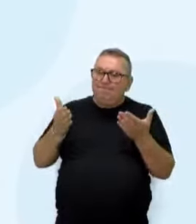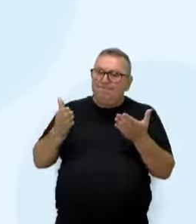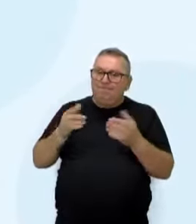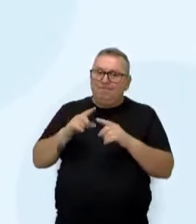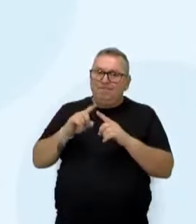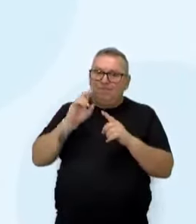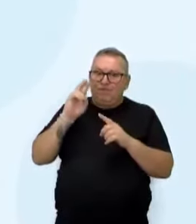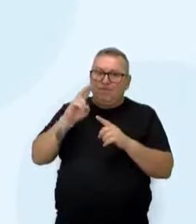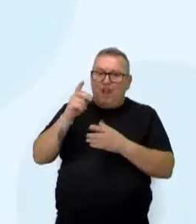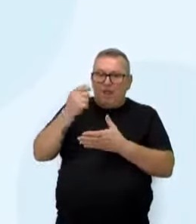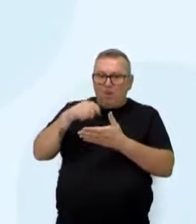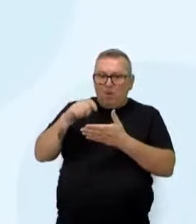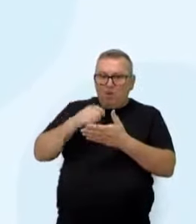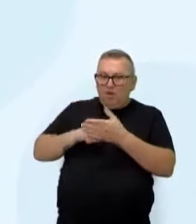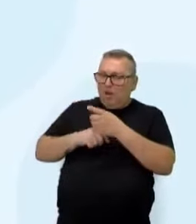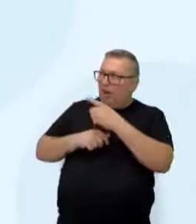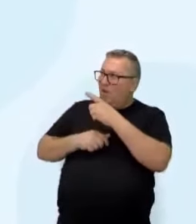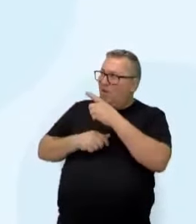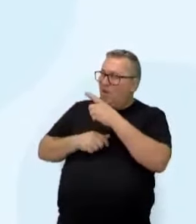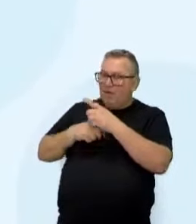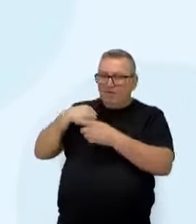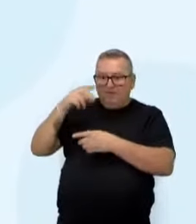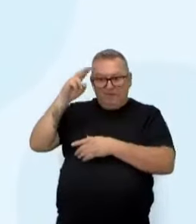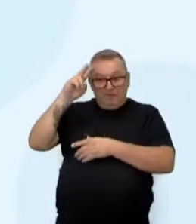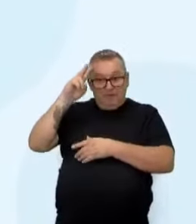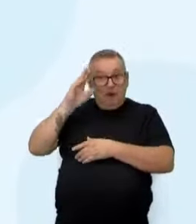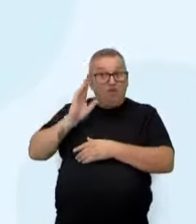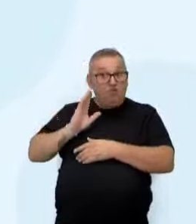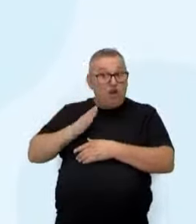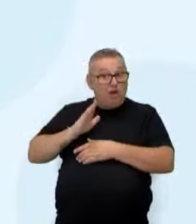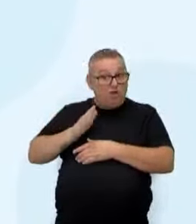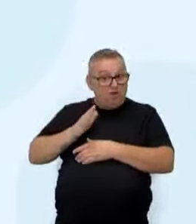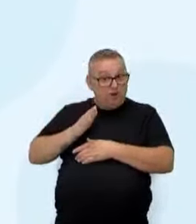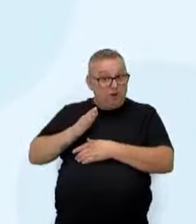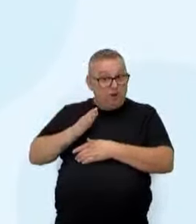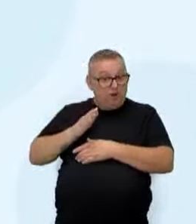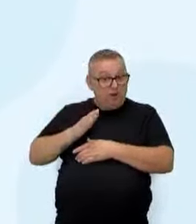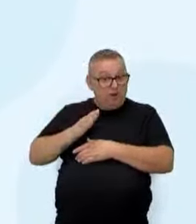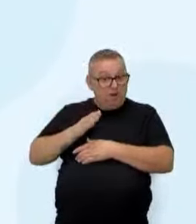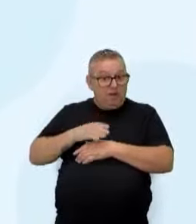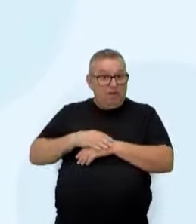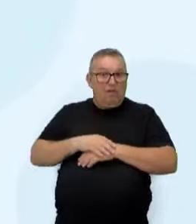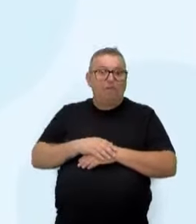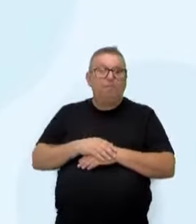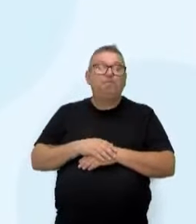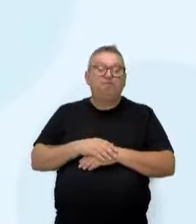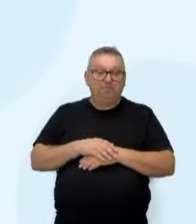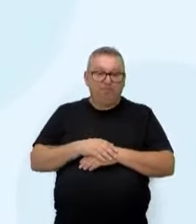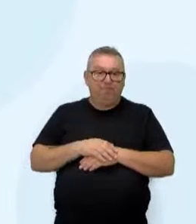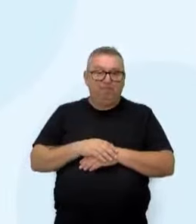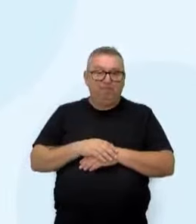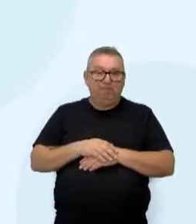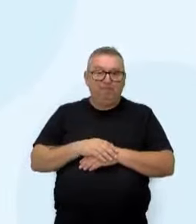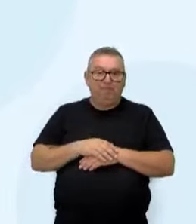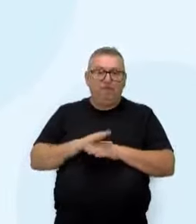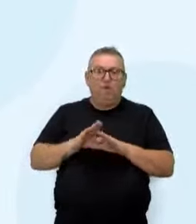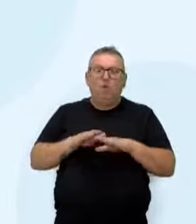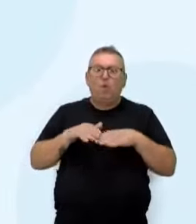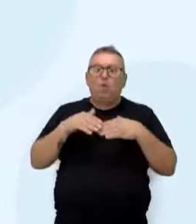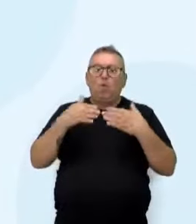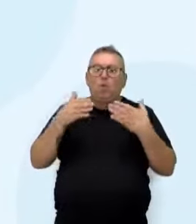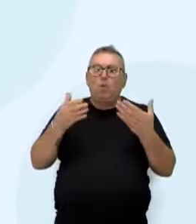gente anotar e que a gente vai retomar já já. Combinado? A reflexão é a seguinte: quais